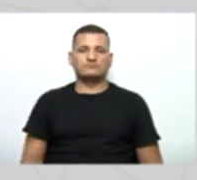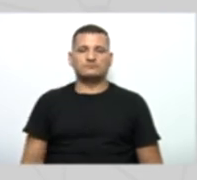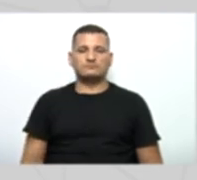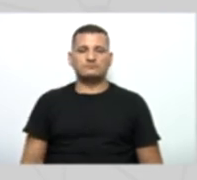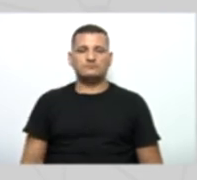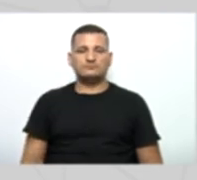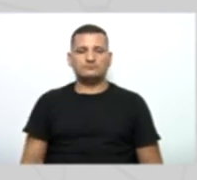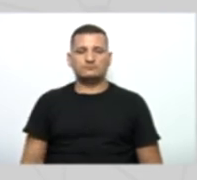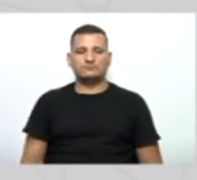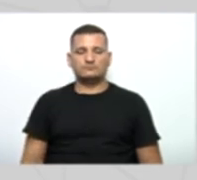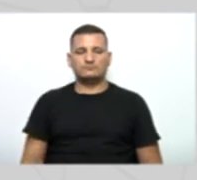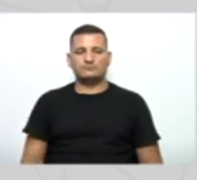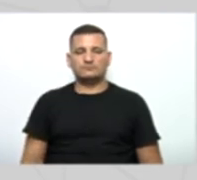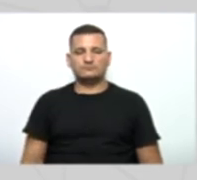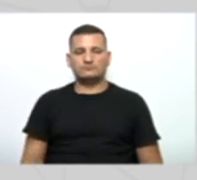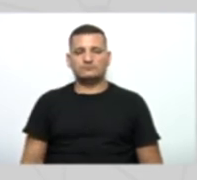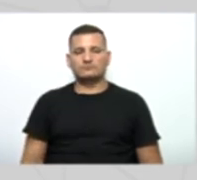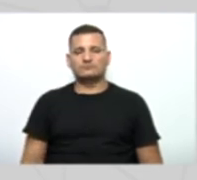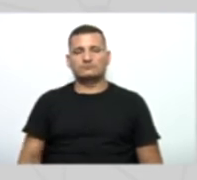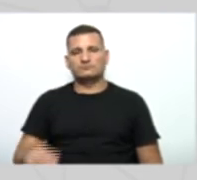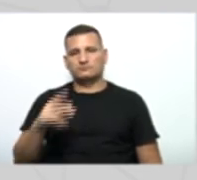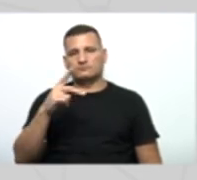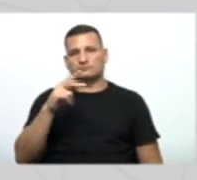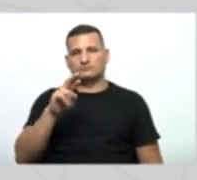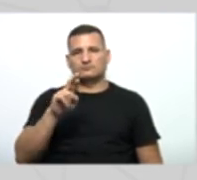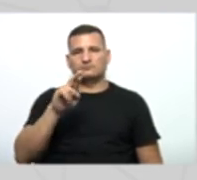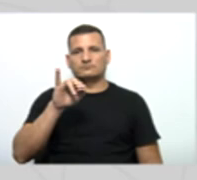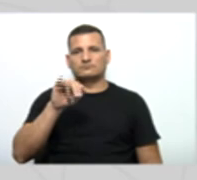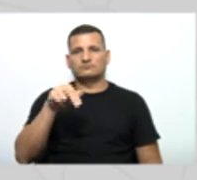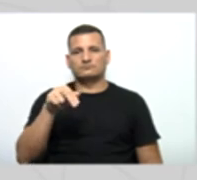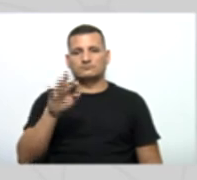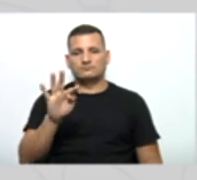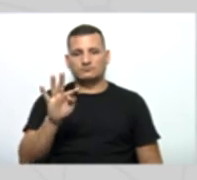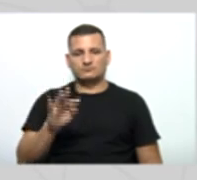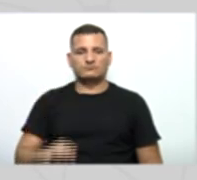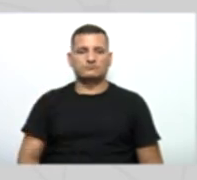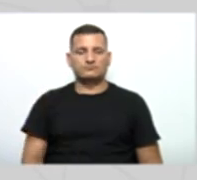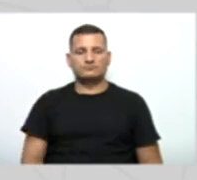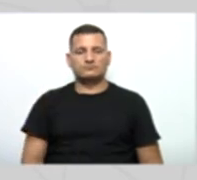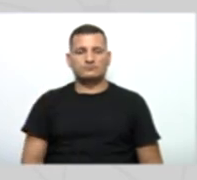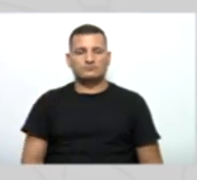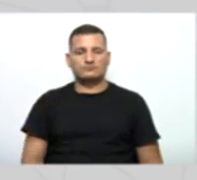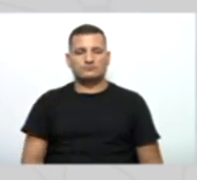Self. Agora é só fazer o print. Print. E